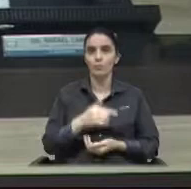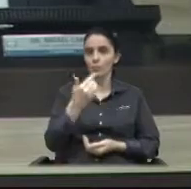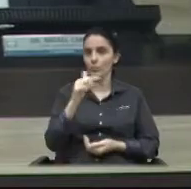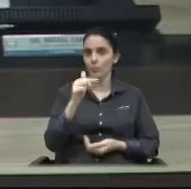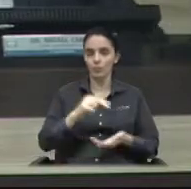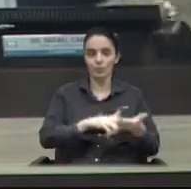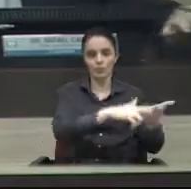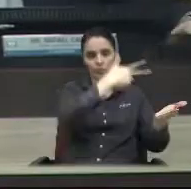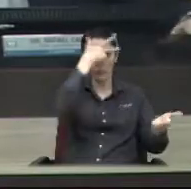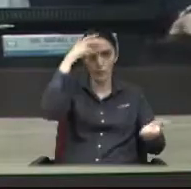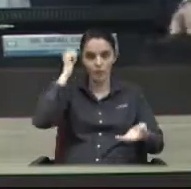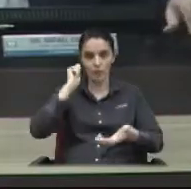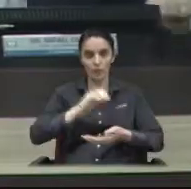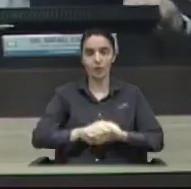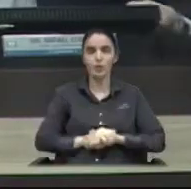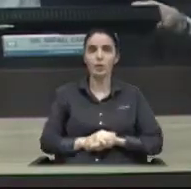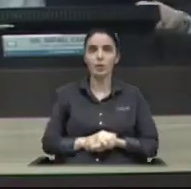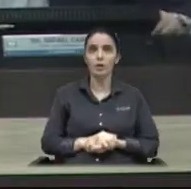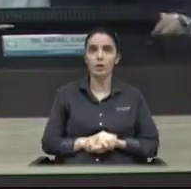executivo